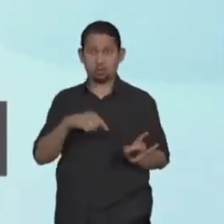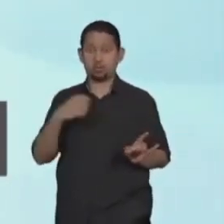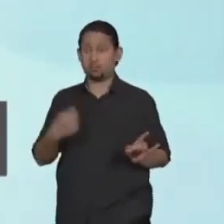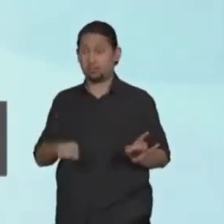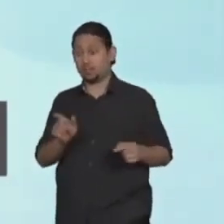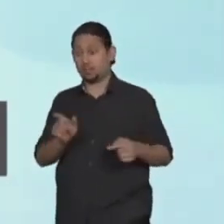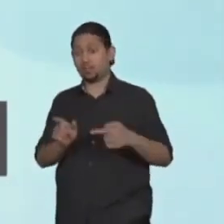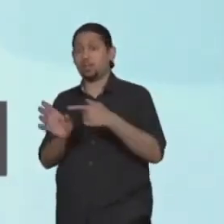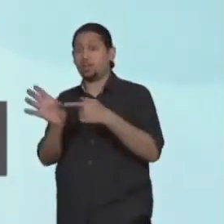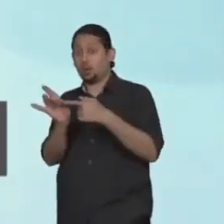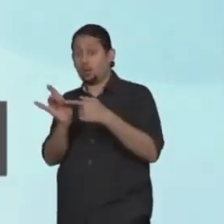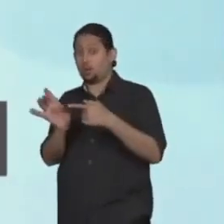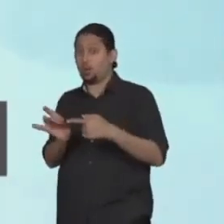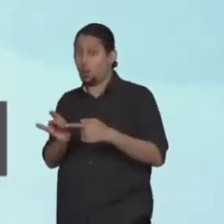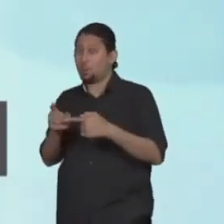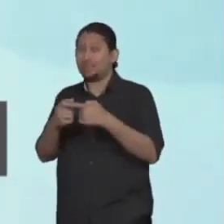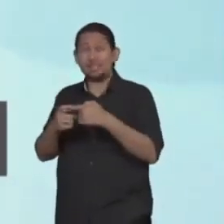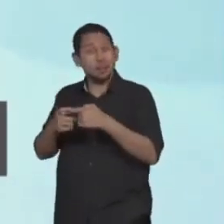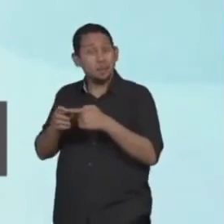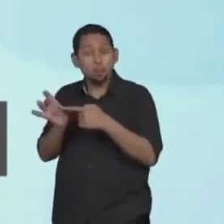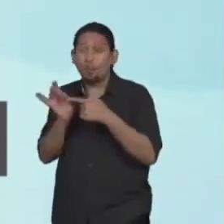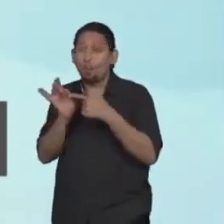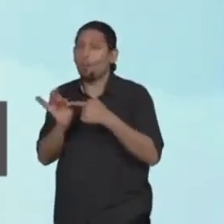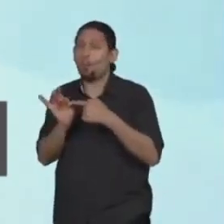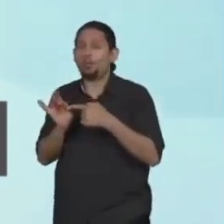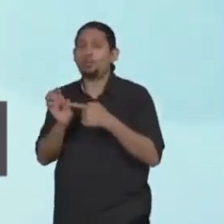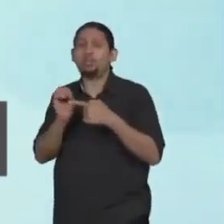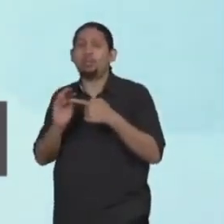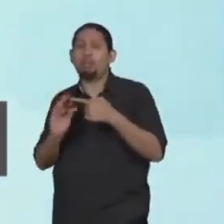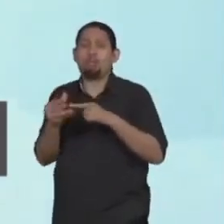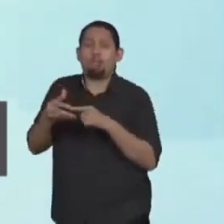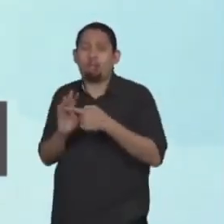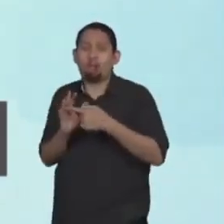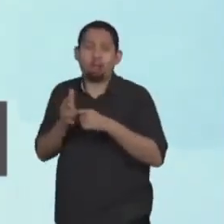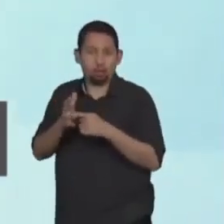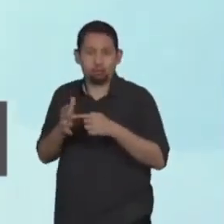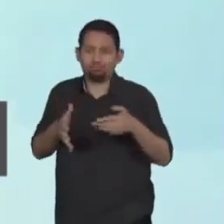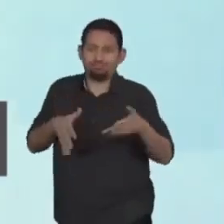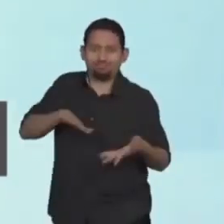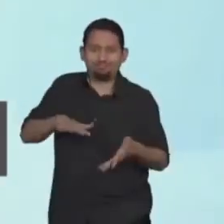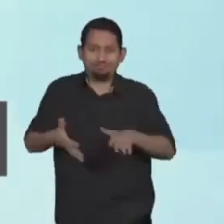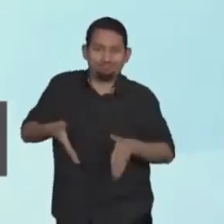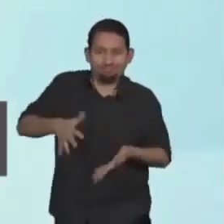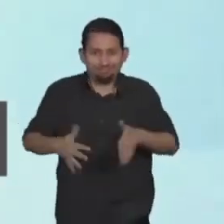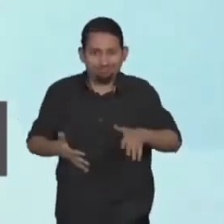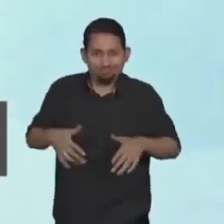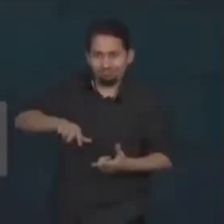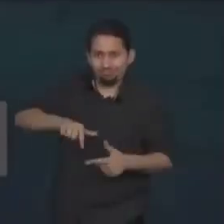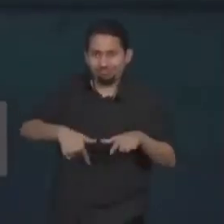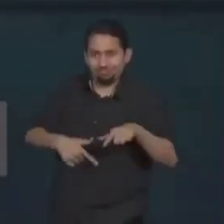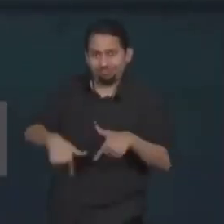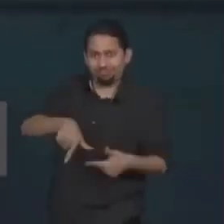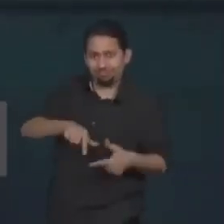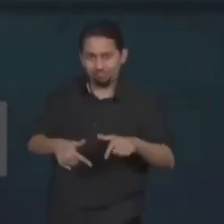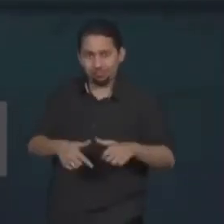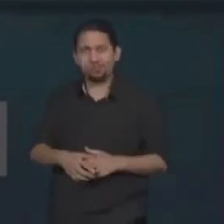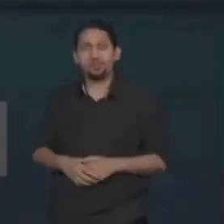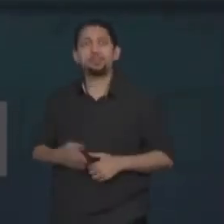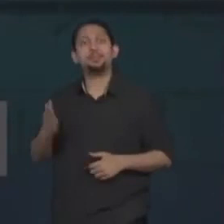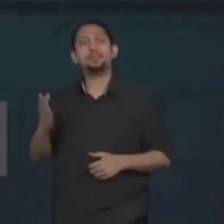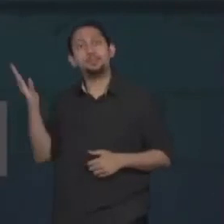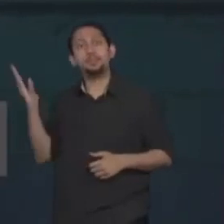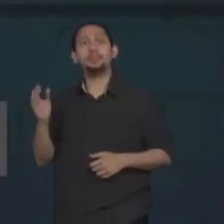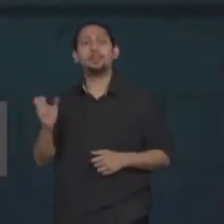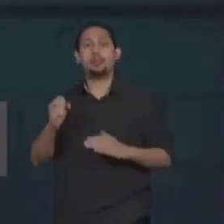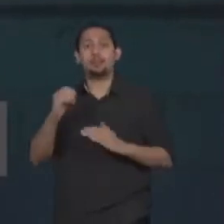bem fixadas. Se elas estiverem soltas, também o robô não vai conseguir se movimentar. Aqui, ó,